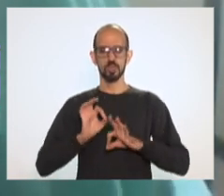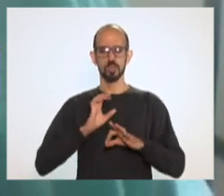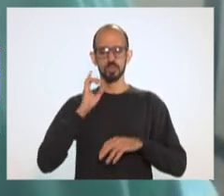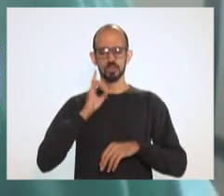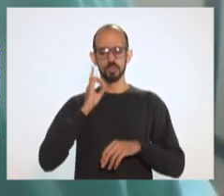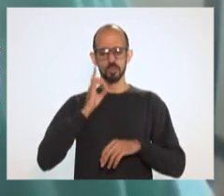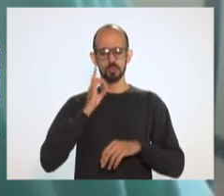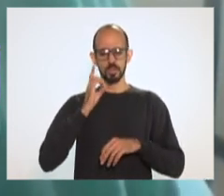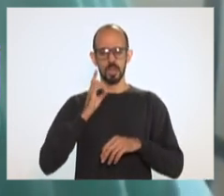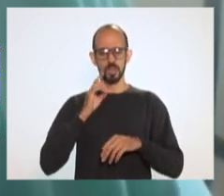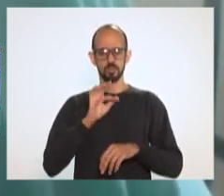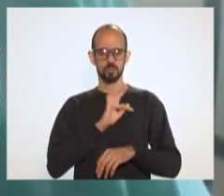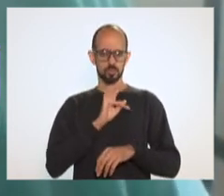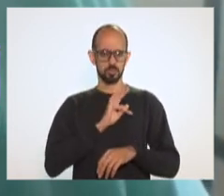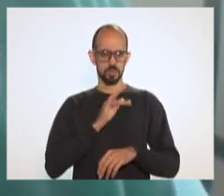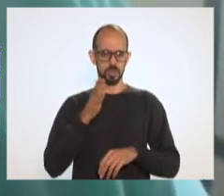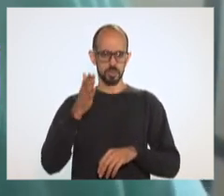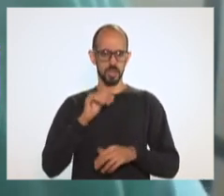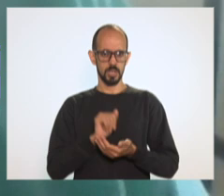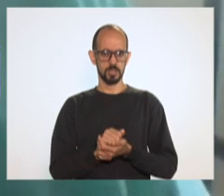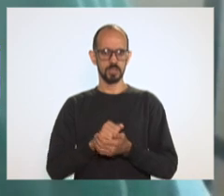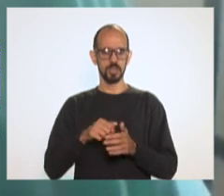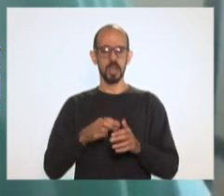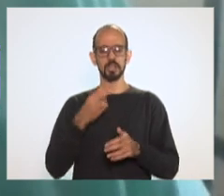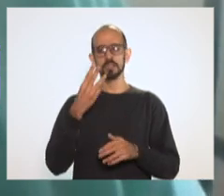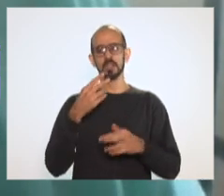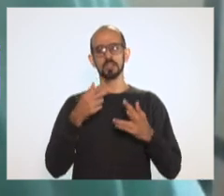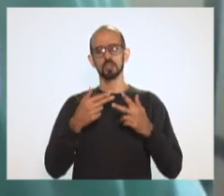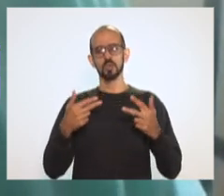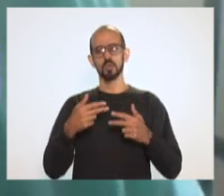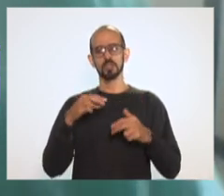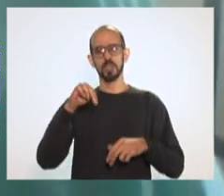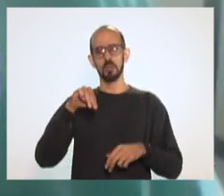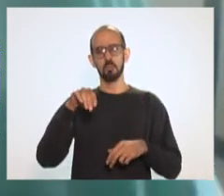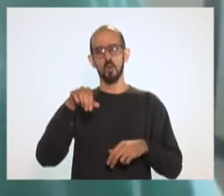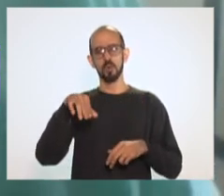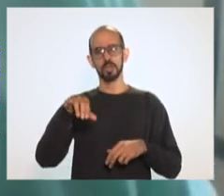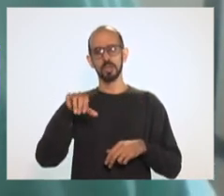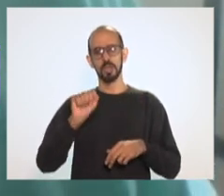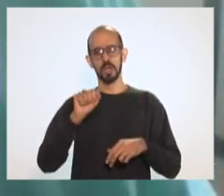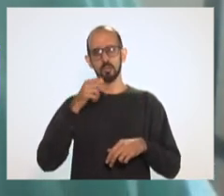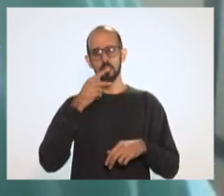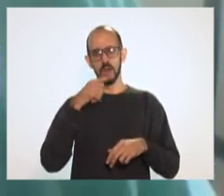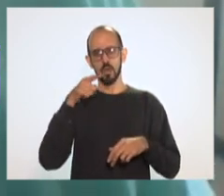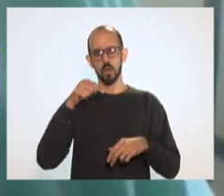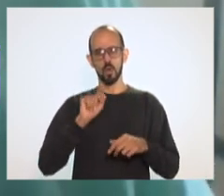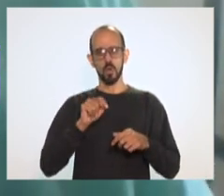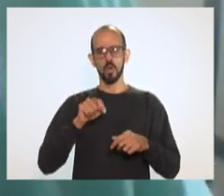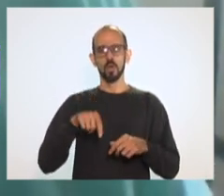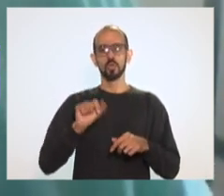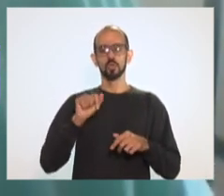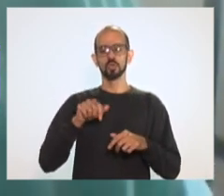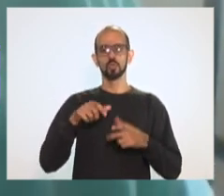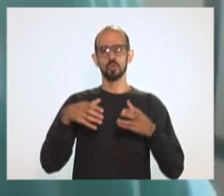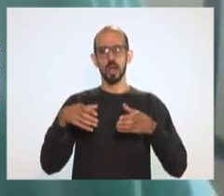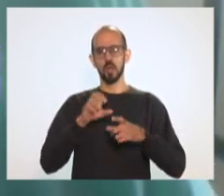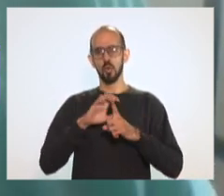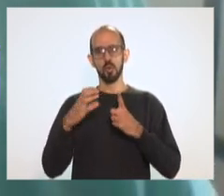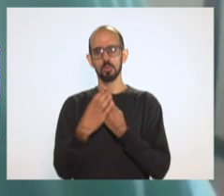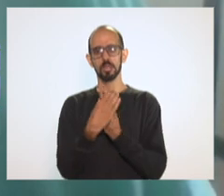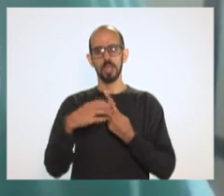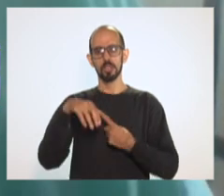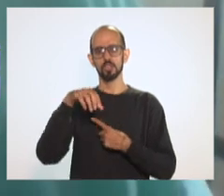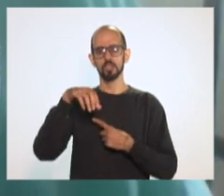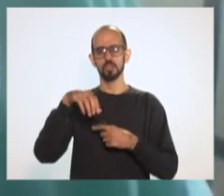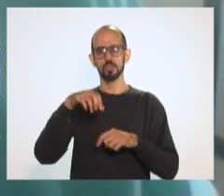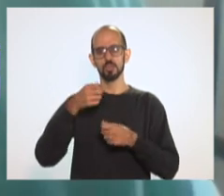e as três questões levantadas pela Mônica Francisco a questão dos quilombolas a questão da cultura a questão